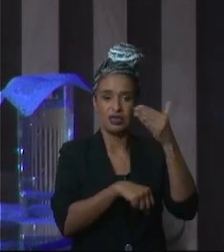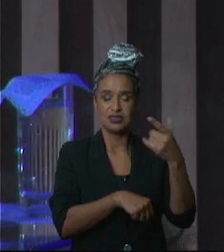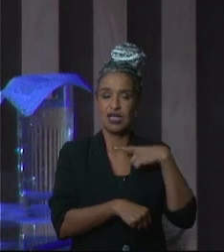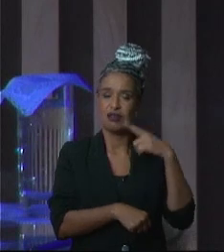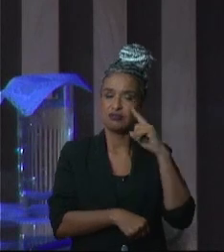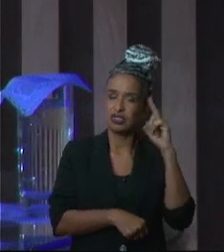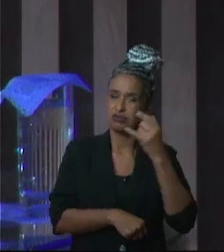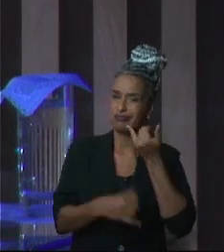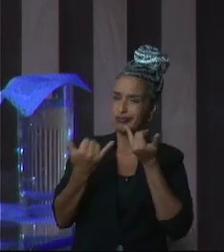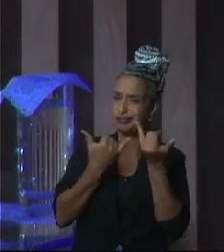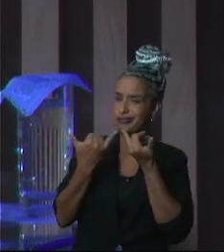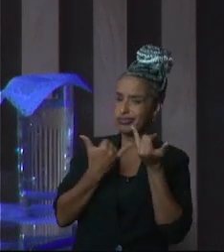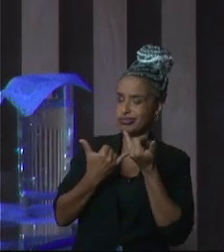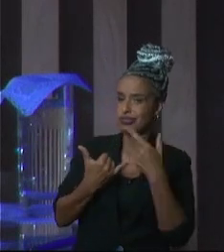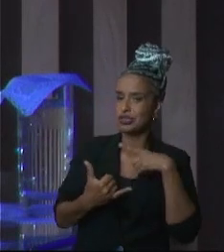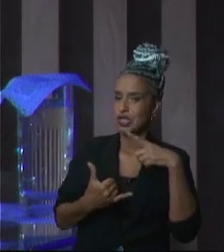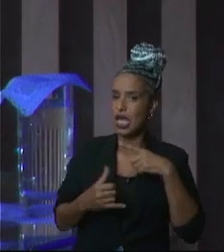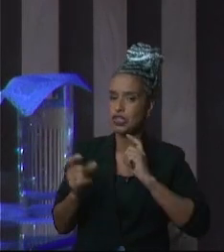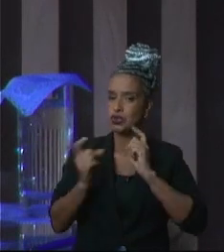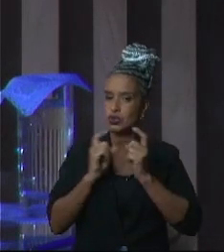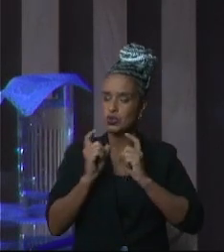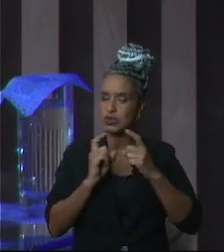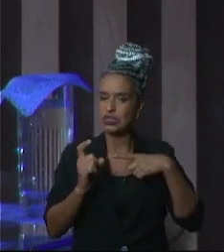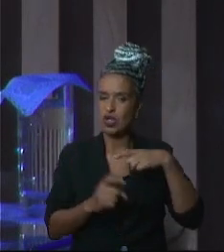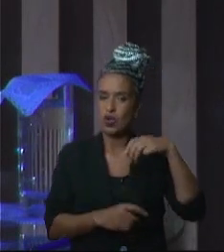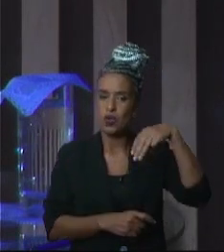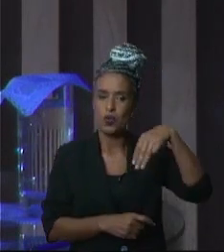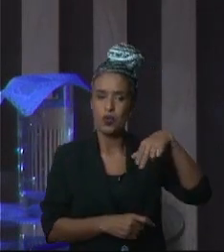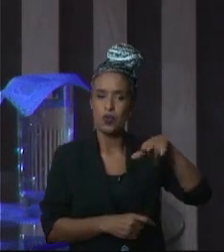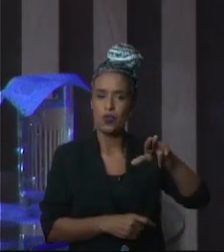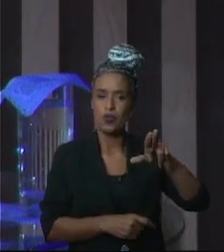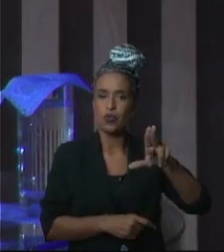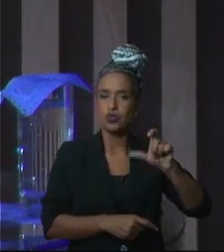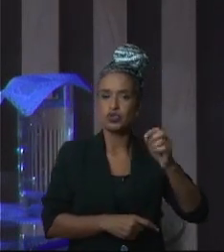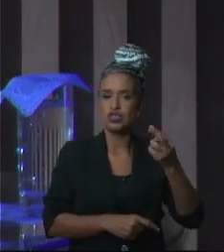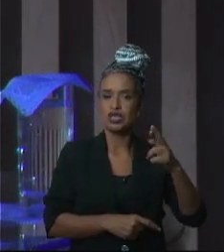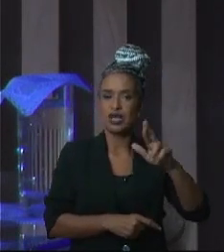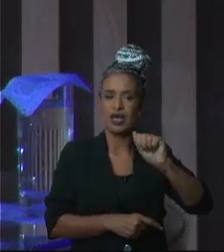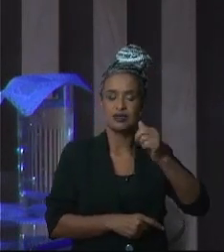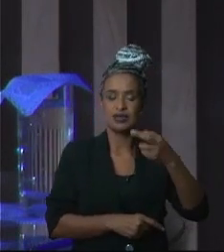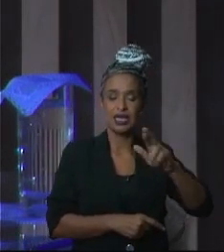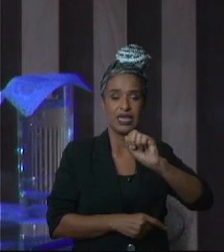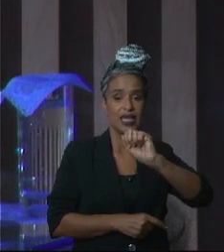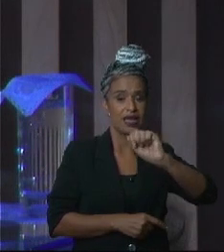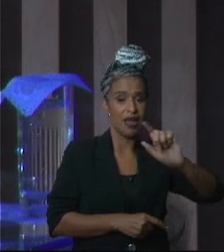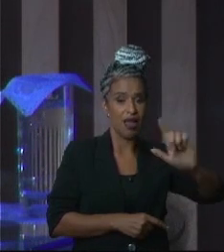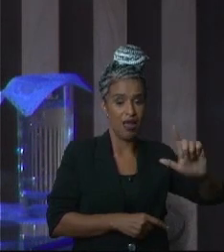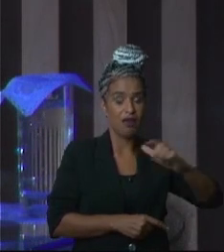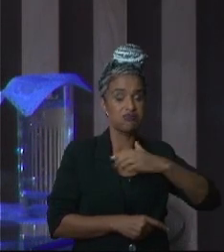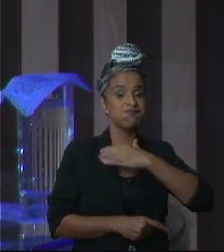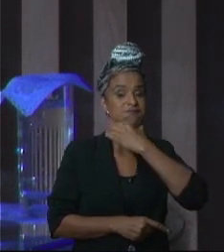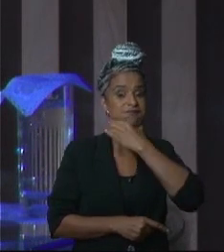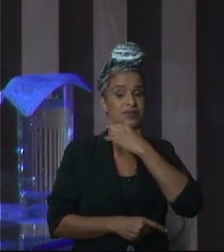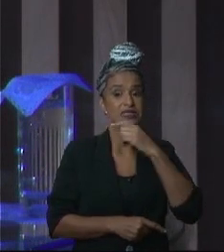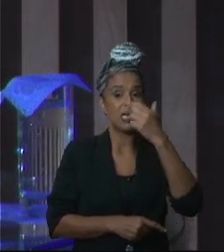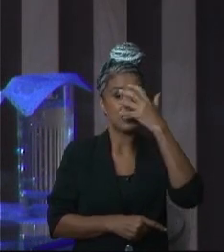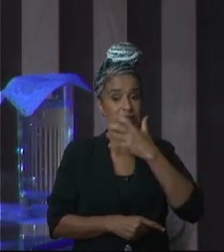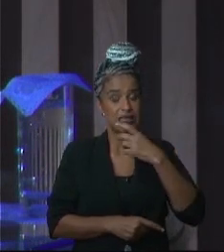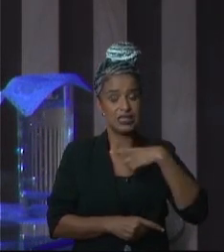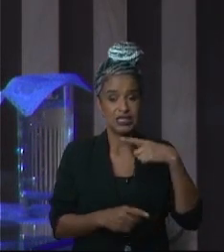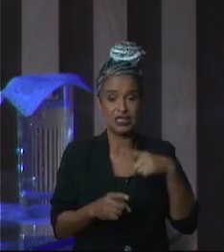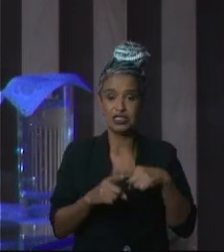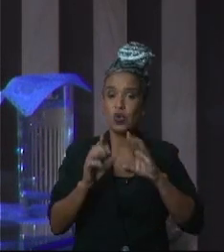multilateral está em crise. E como a gente discutiu previamente, entre nós, esse é um conceito comum e que